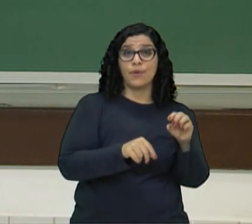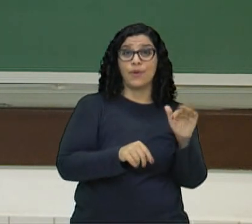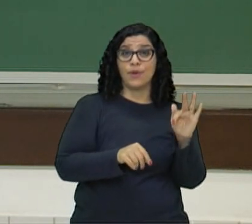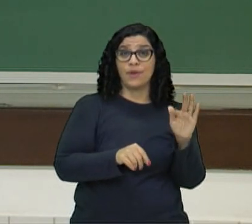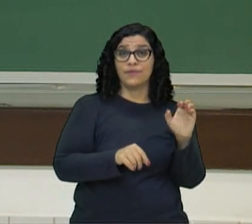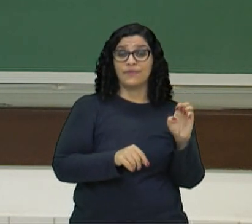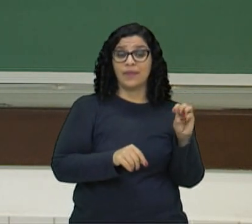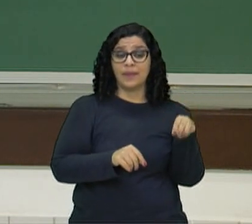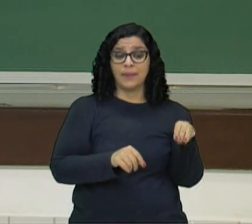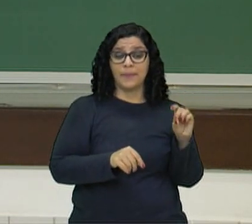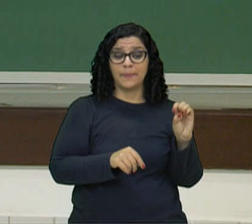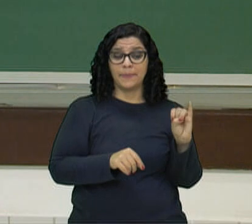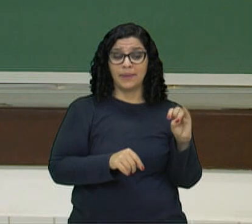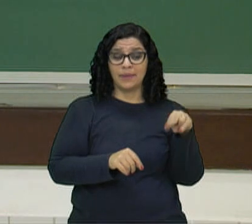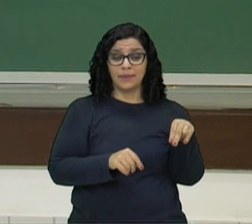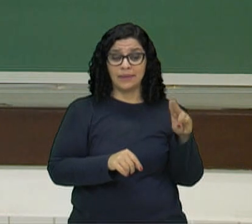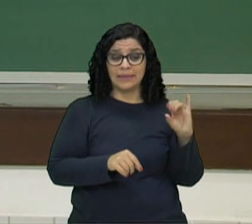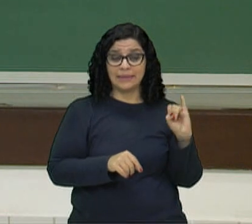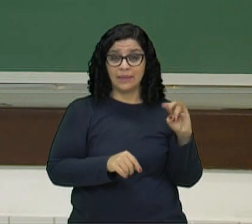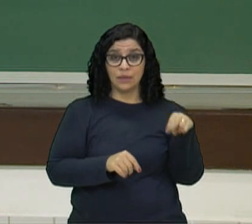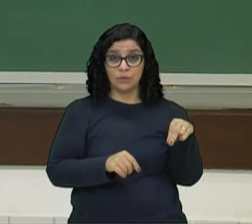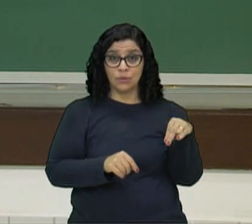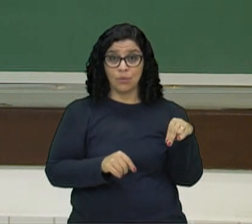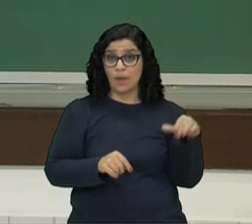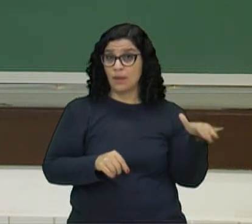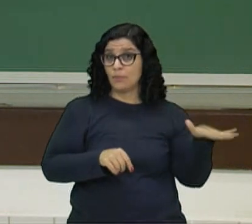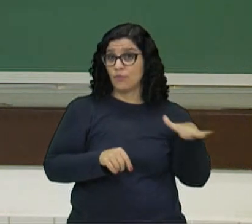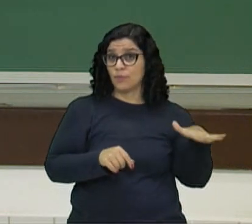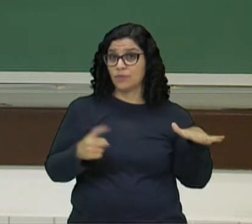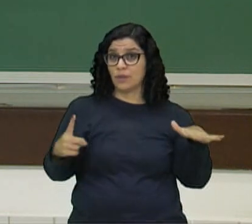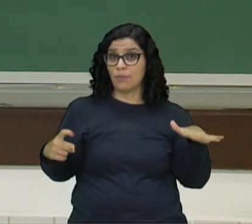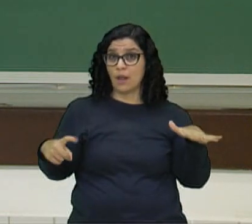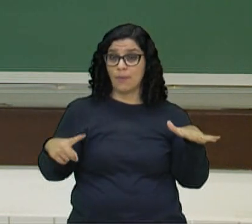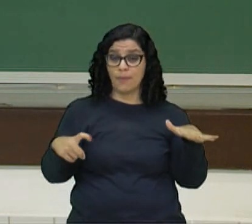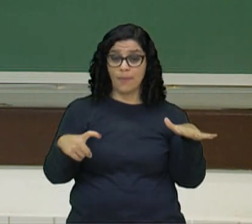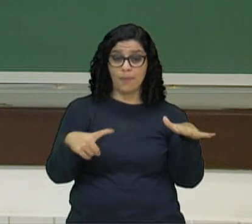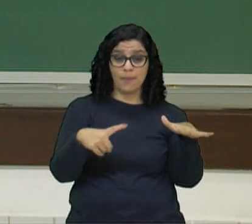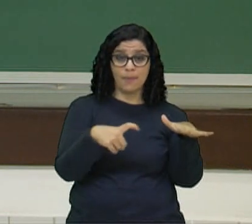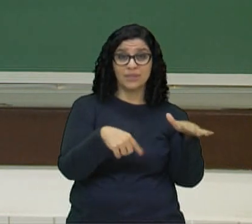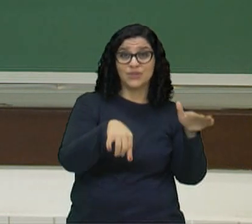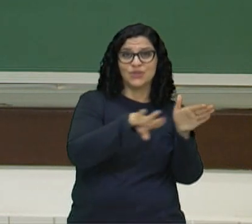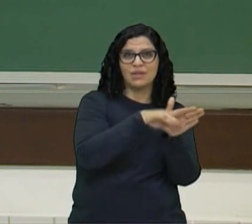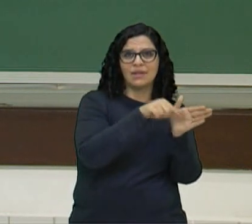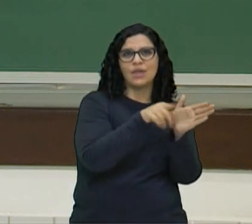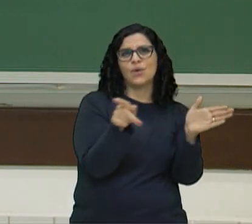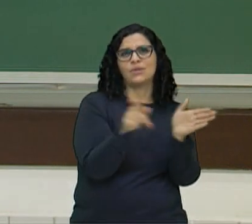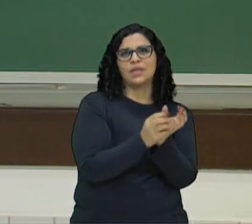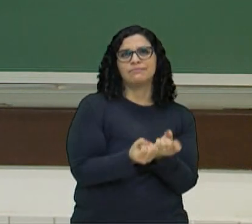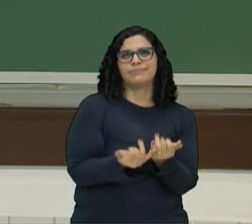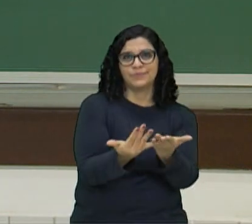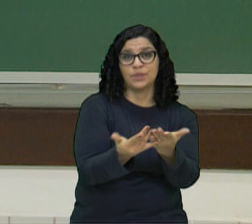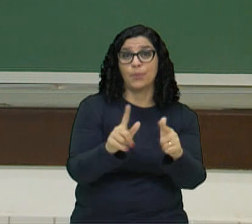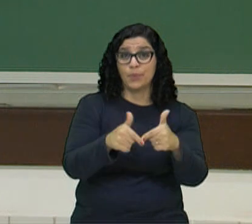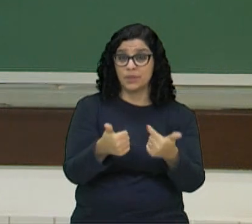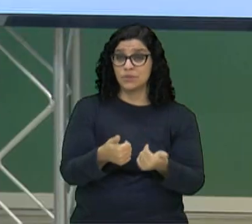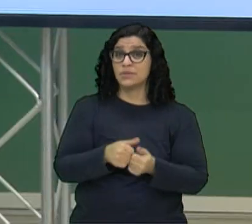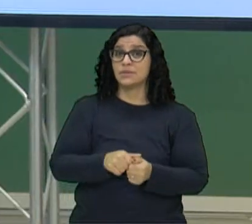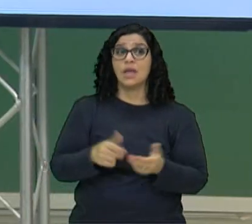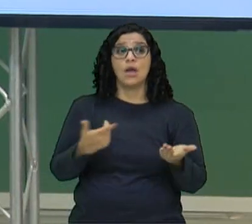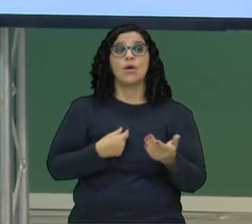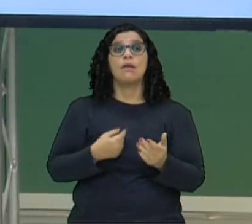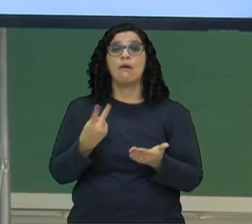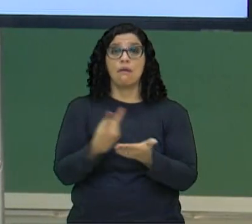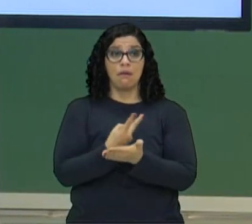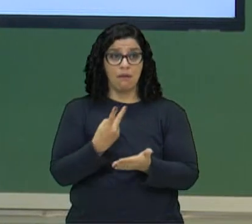Correto? Então, o masculino vem se movendo. Se ele é flagelado, ele precisa de um meio líquido para chegar no feminino que está parado. Se o feminino está parado, essa